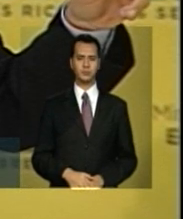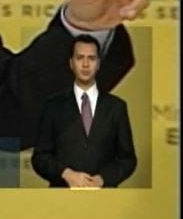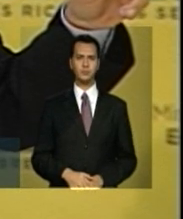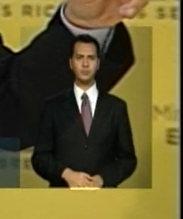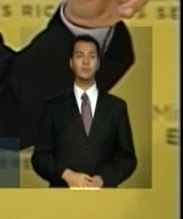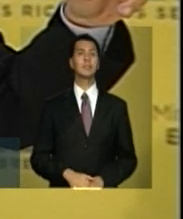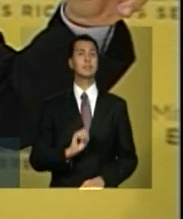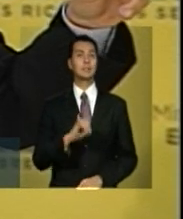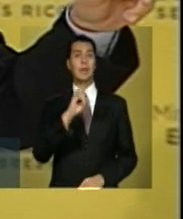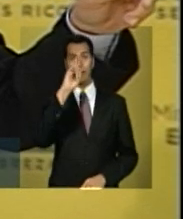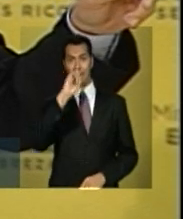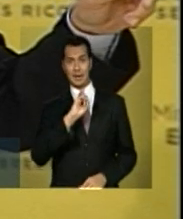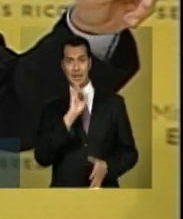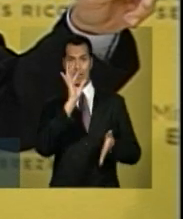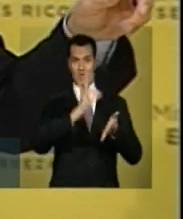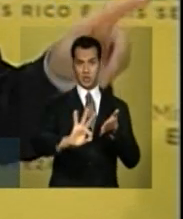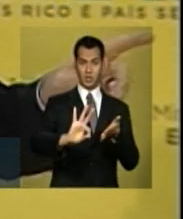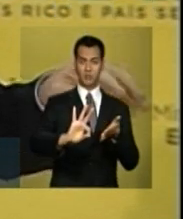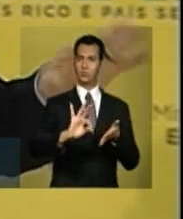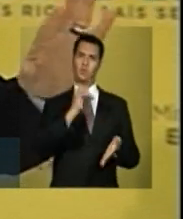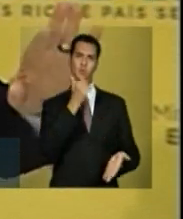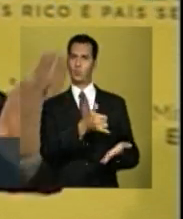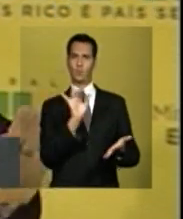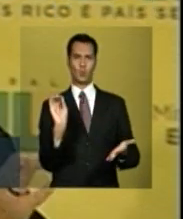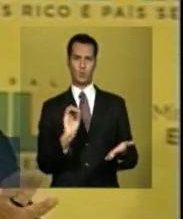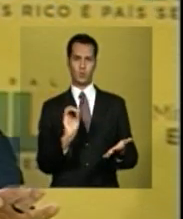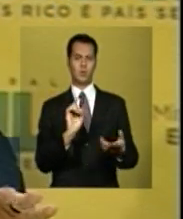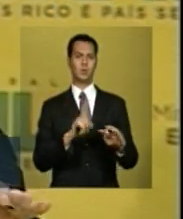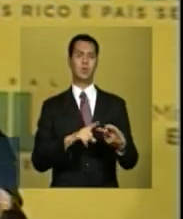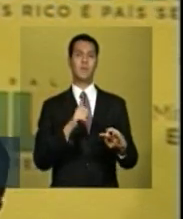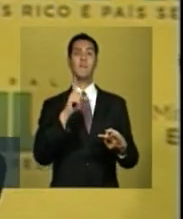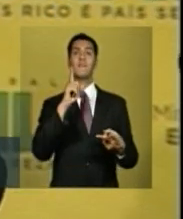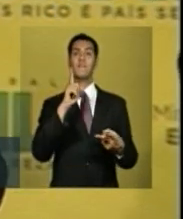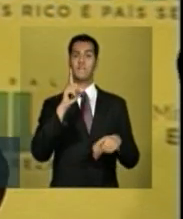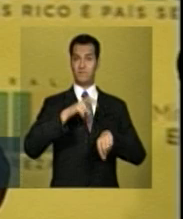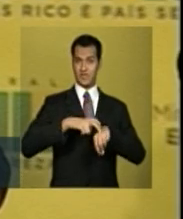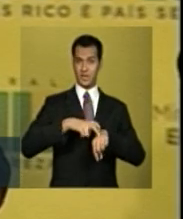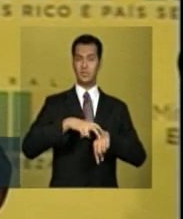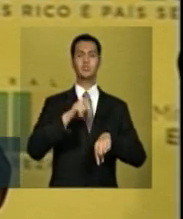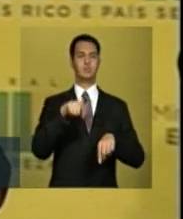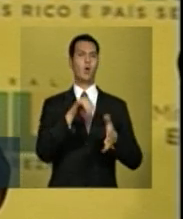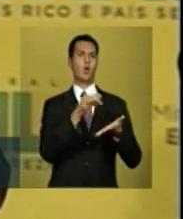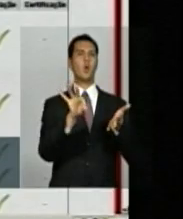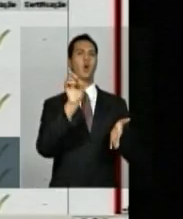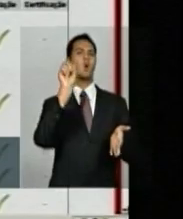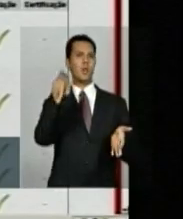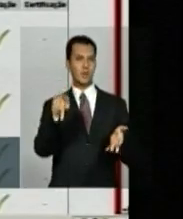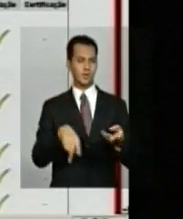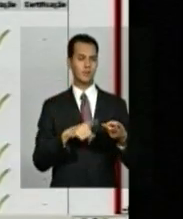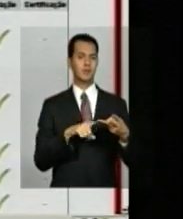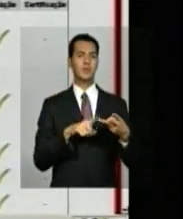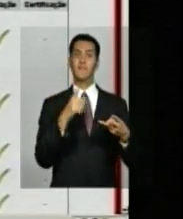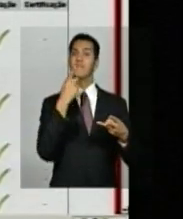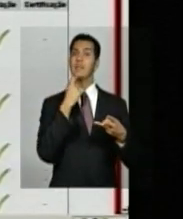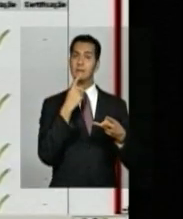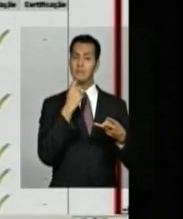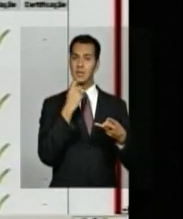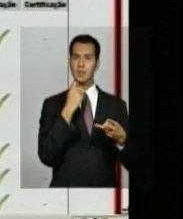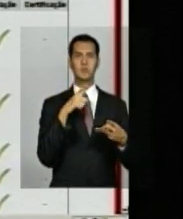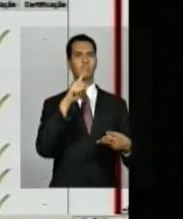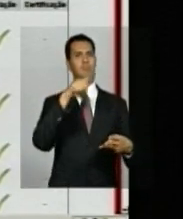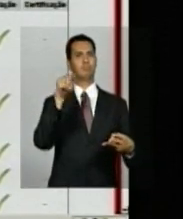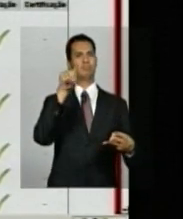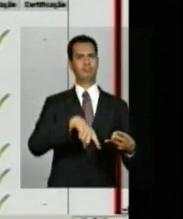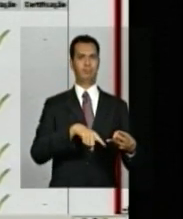é não informado quando eh é verde que está validado eh e quando está vermelho é item